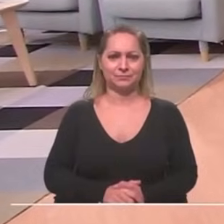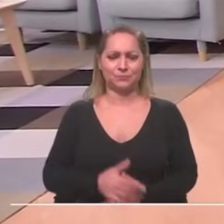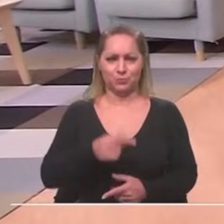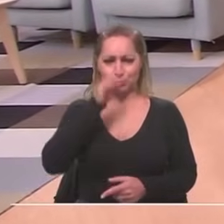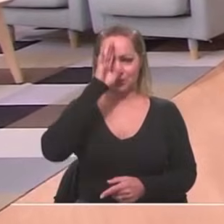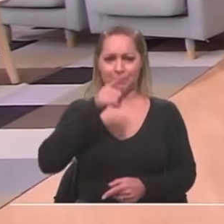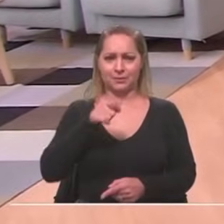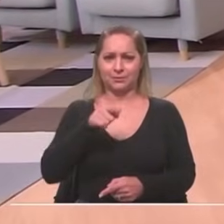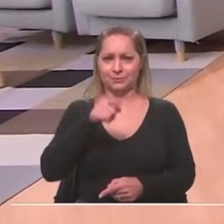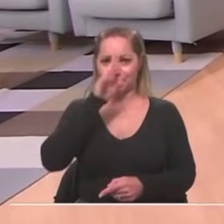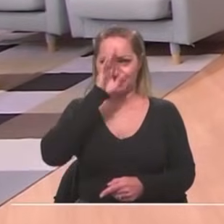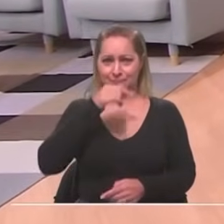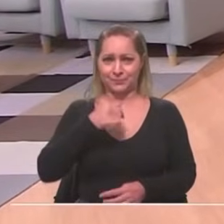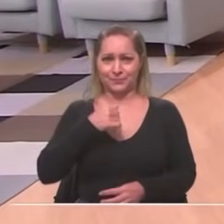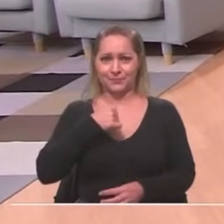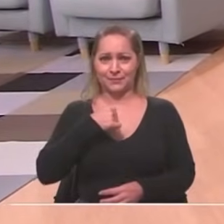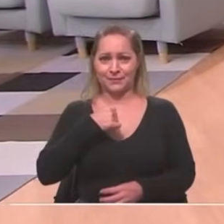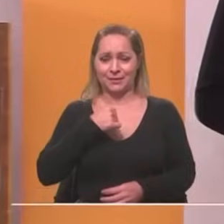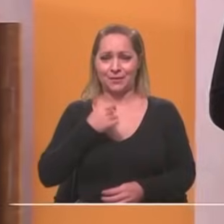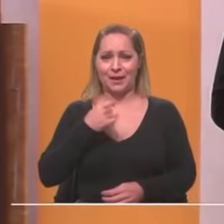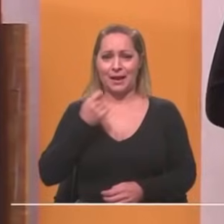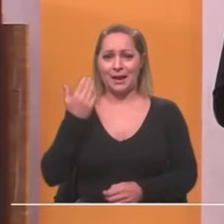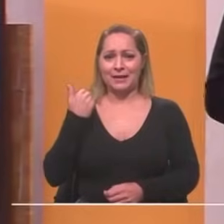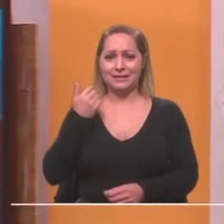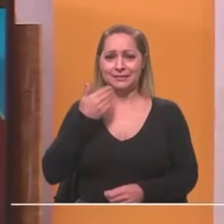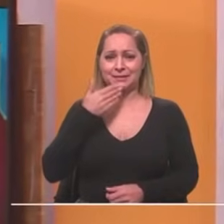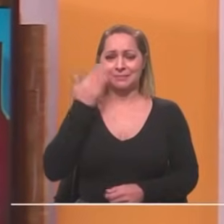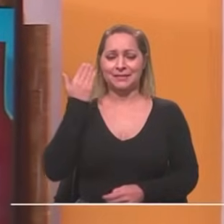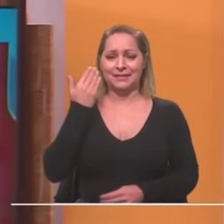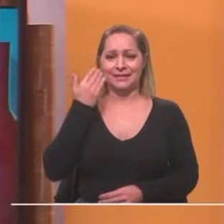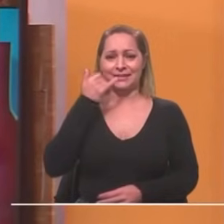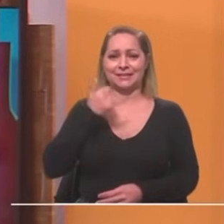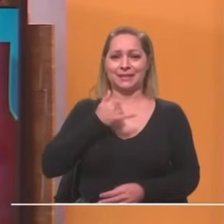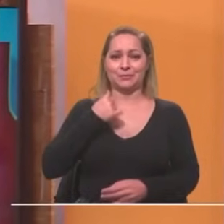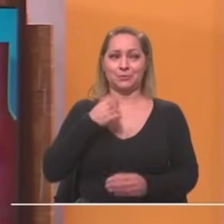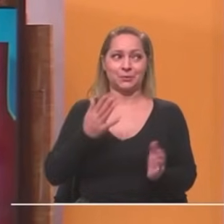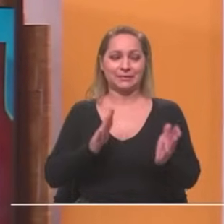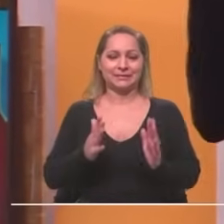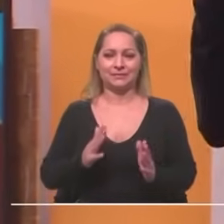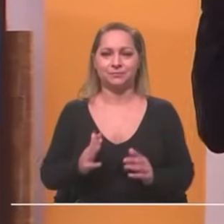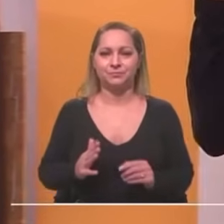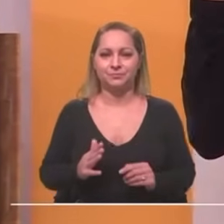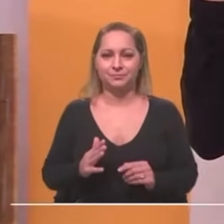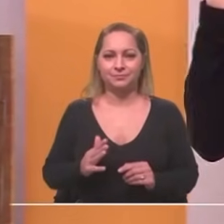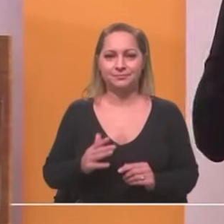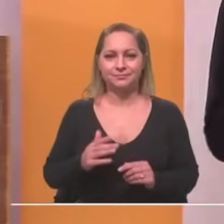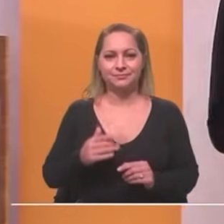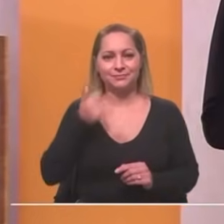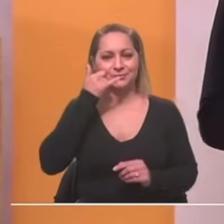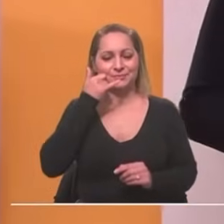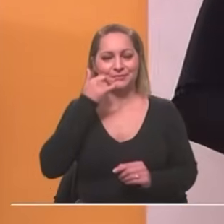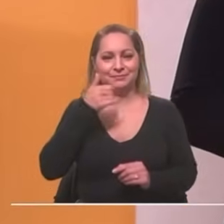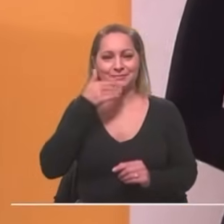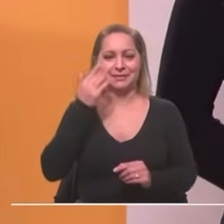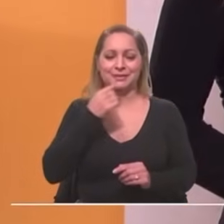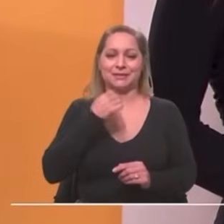sabias disto? Sabias, malandra? Por acaso, há bocado ligaram-me de manhã e eu tive que improvisar ali um bocadinho. Muito aquele bem. Telefonema da manhã,